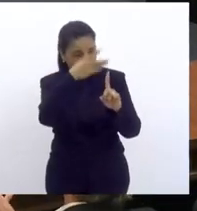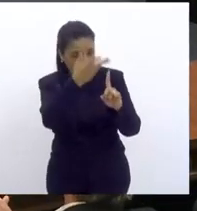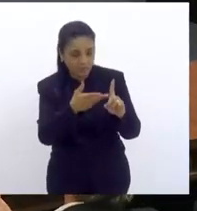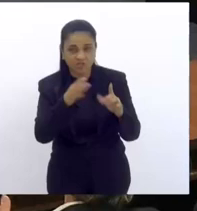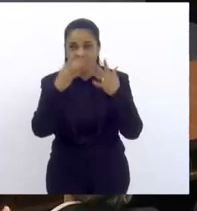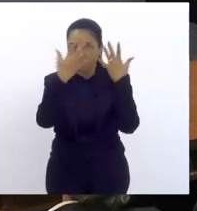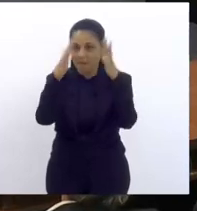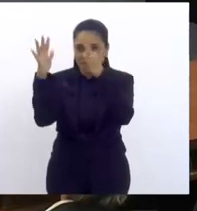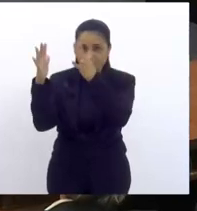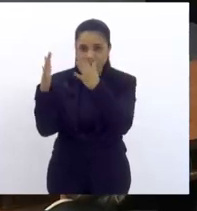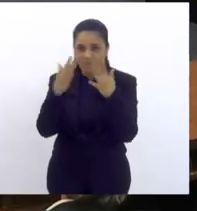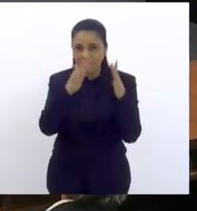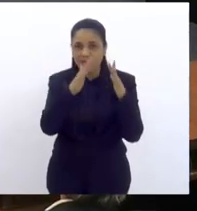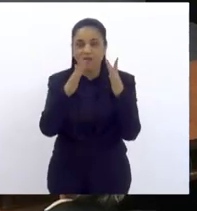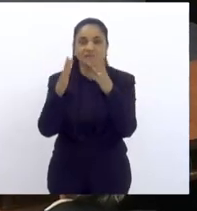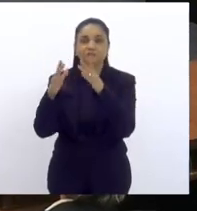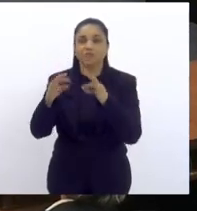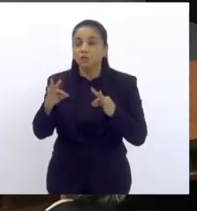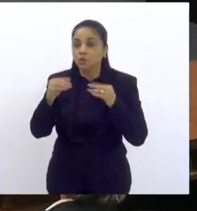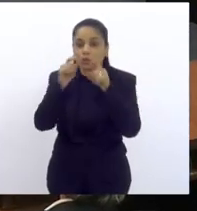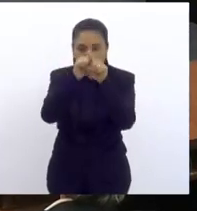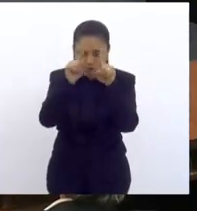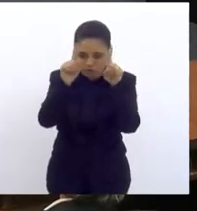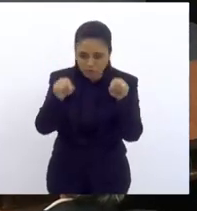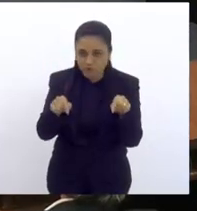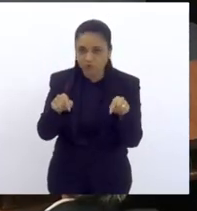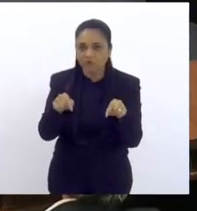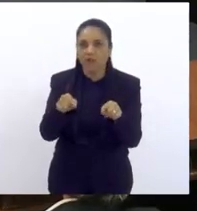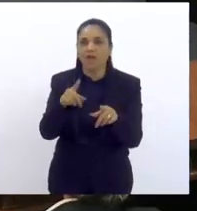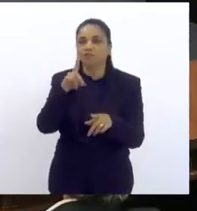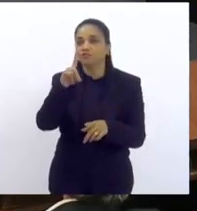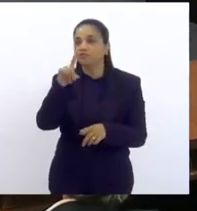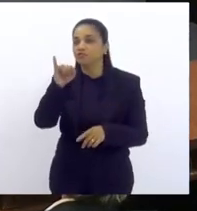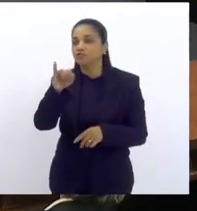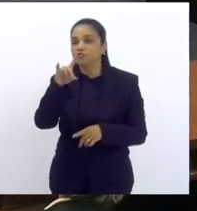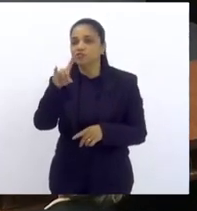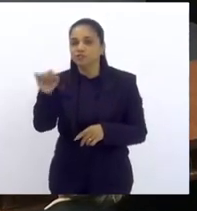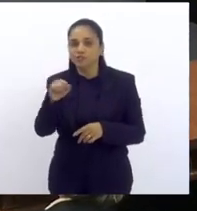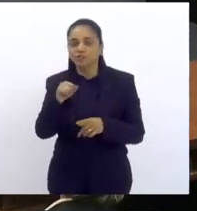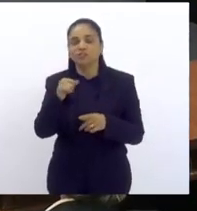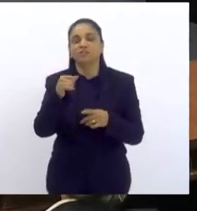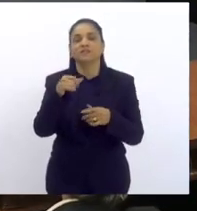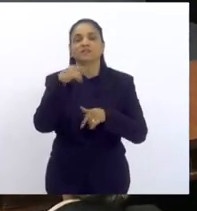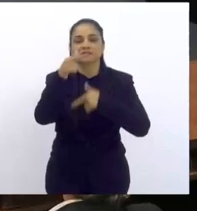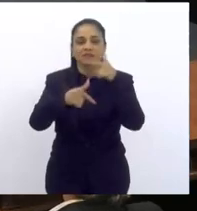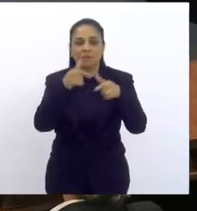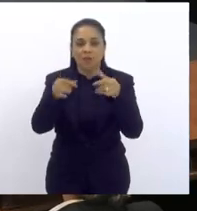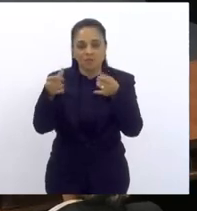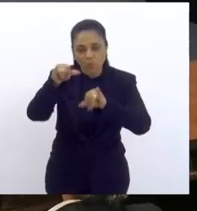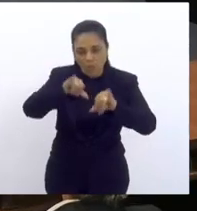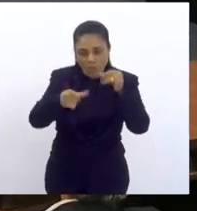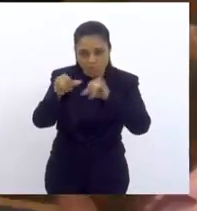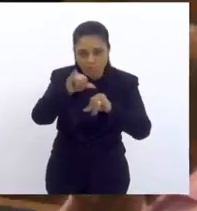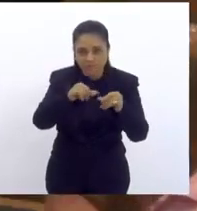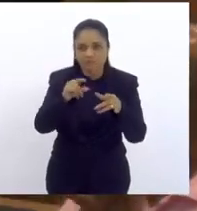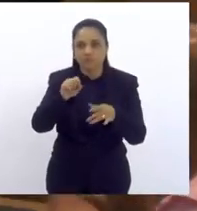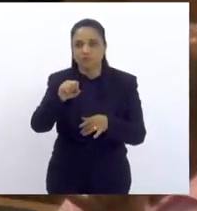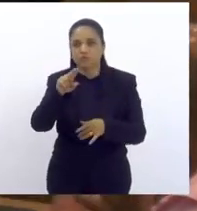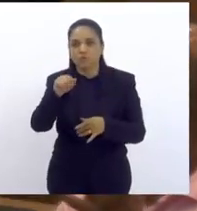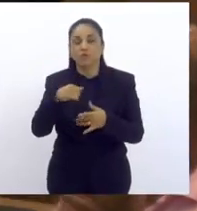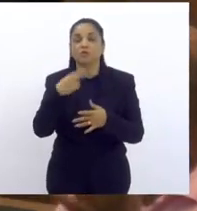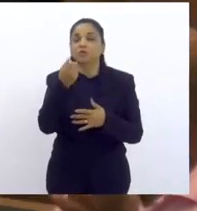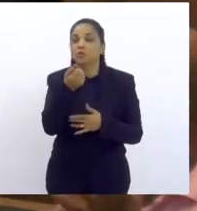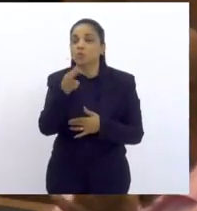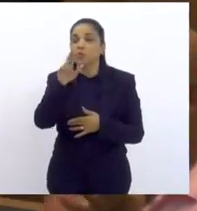ele bate a todos funcionários de dia que trabalha lá ambulatório net Dr João